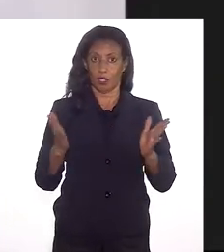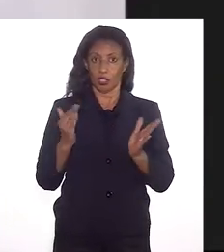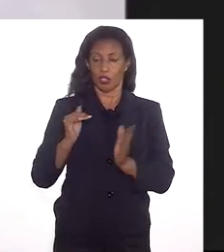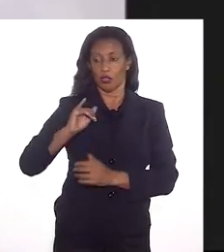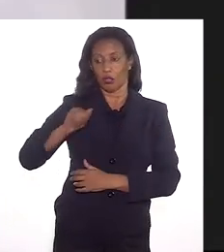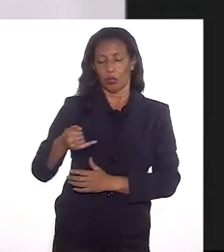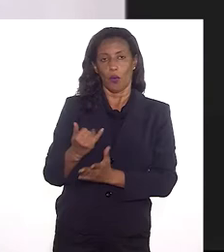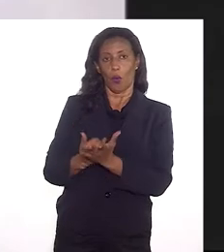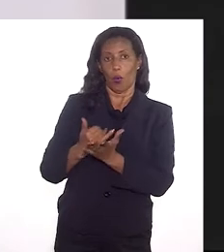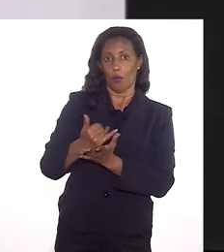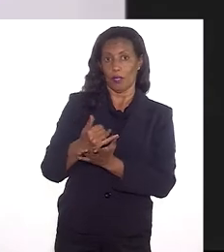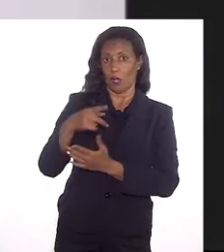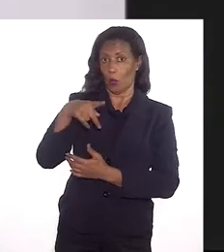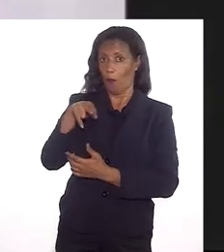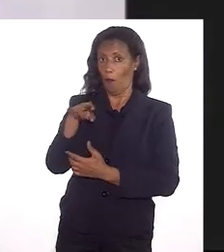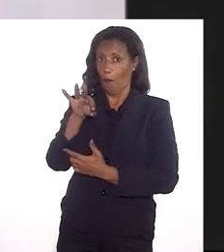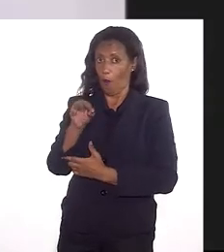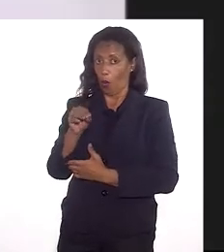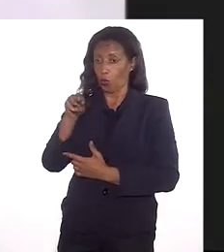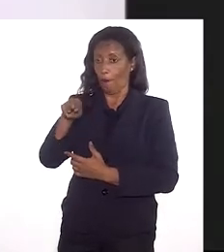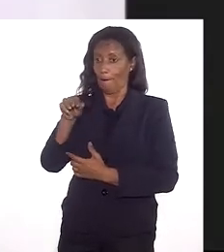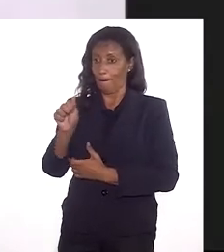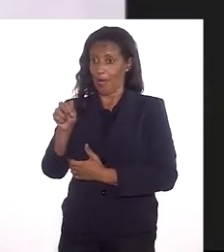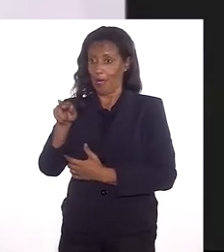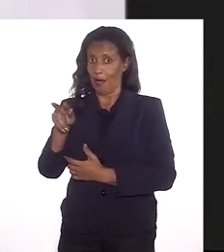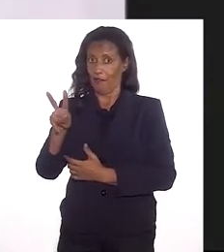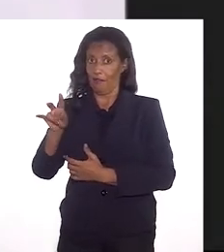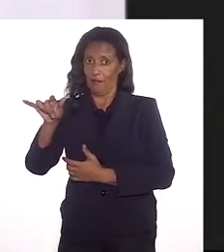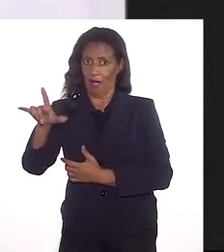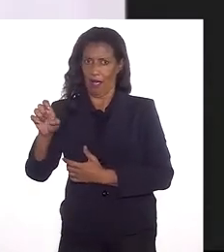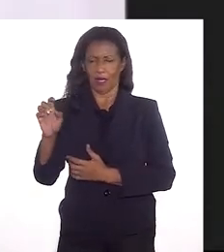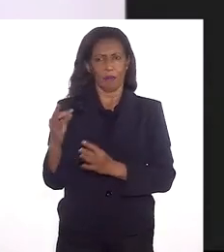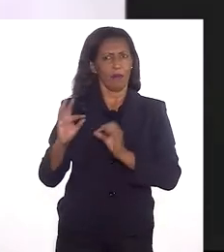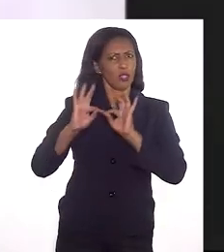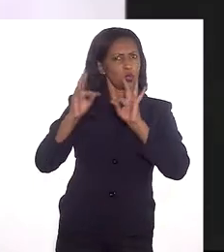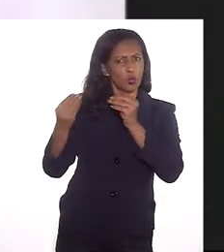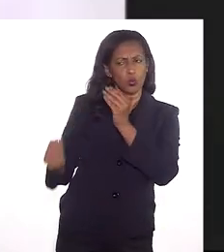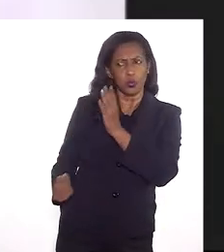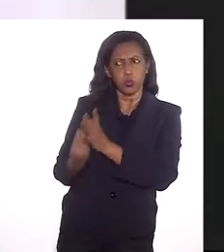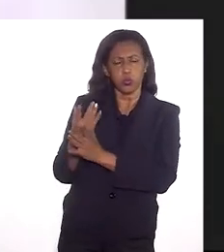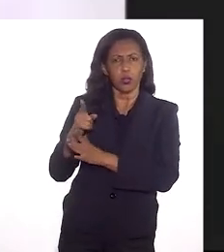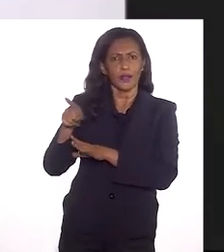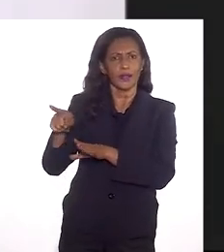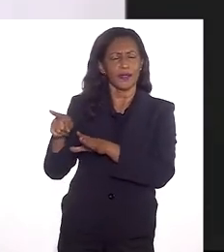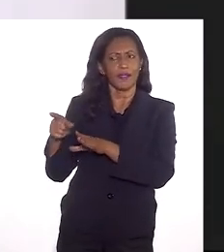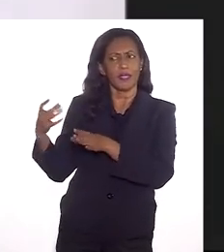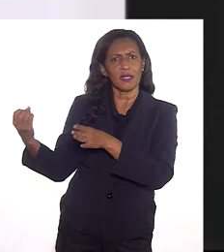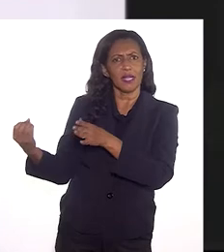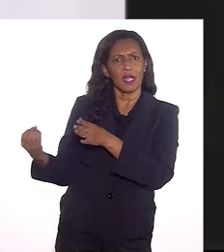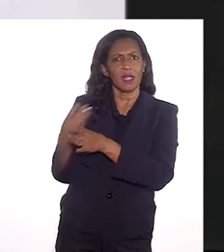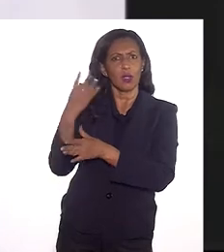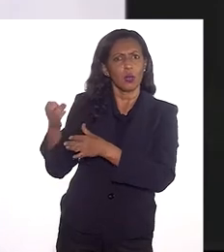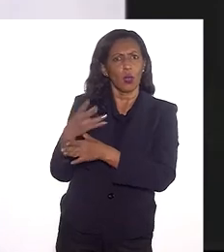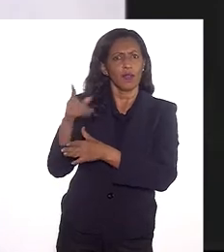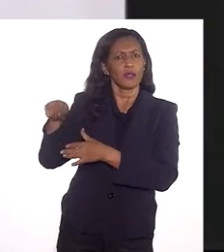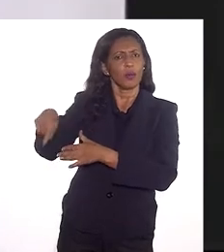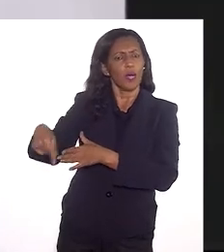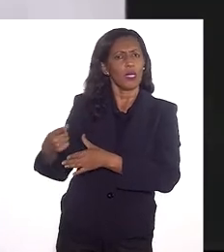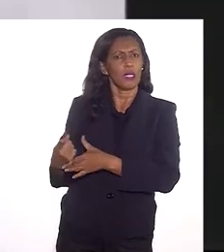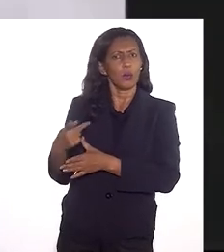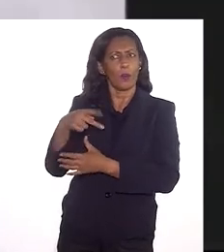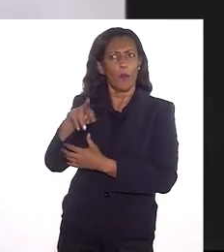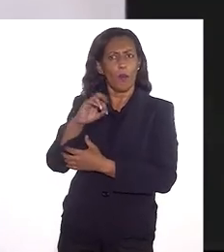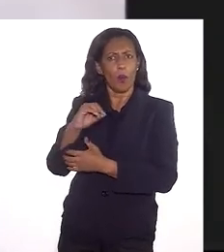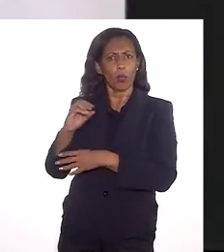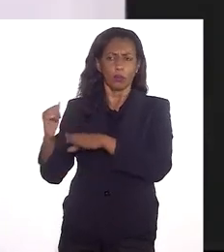começar no Porto Maravalley, mas todas as lições que vierem da criação desse distrito de inovação aqui no